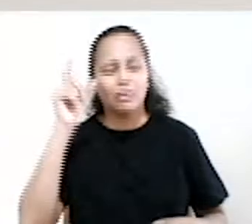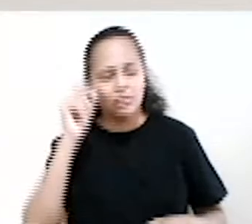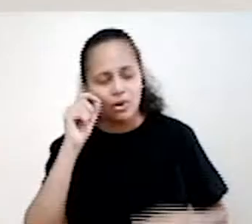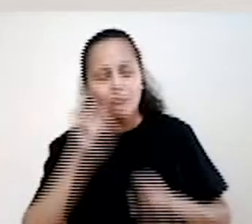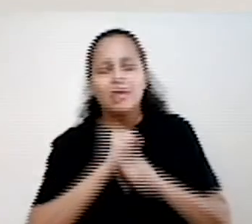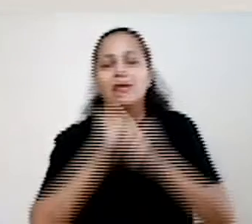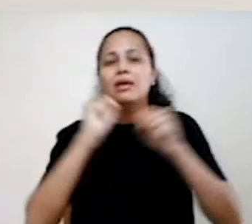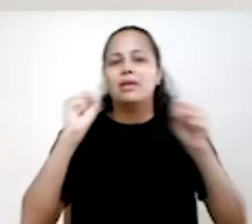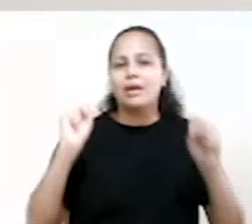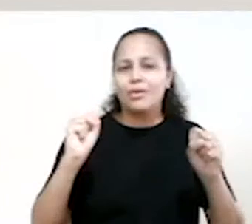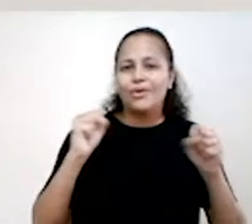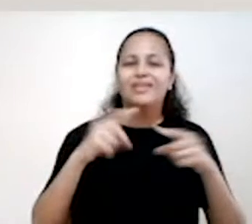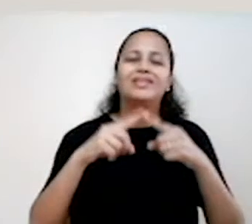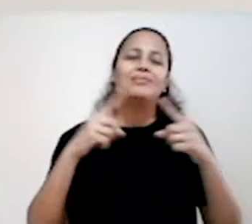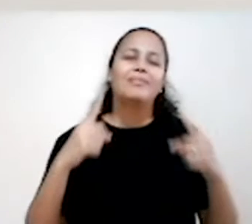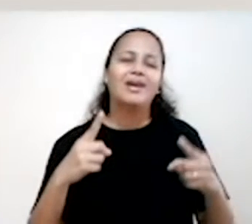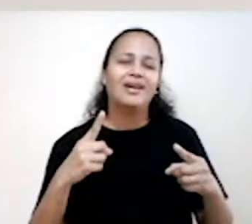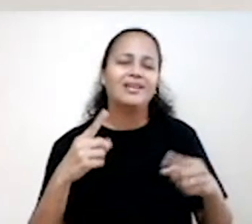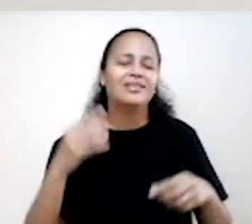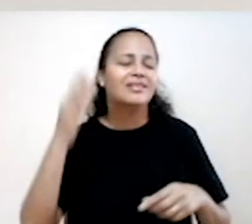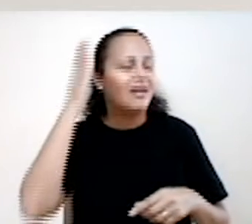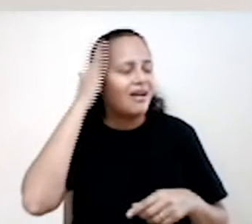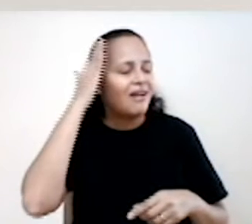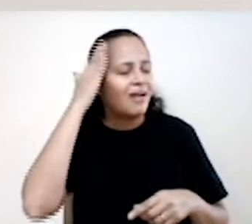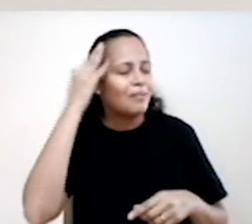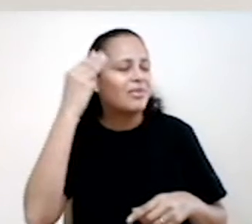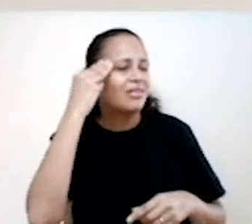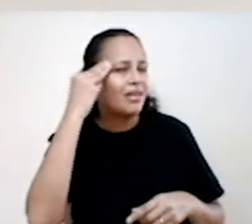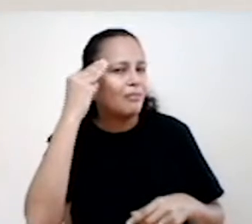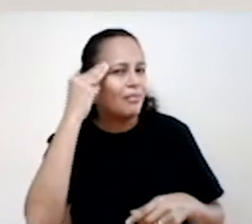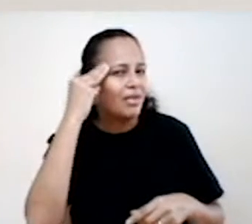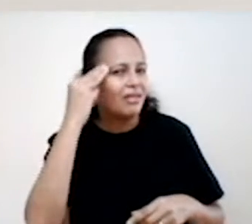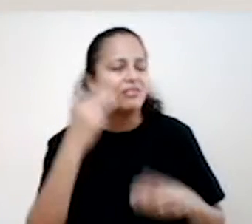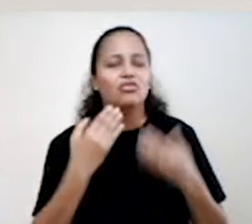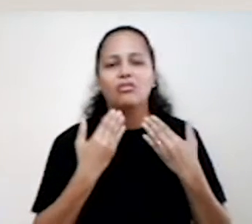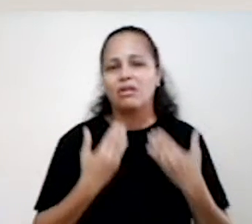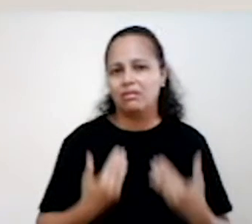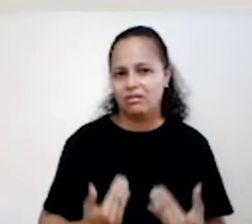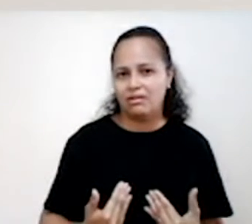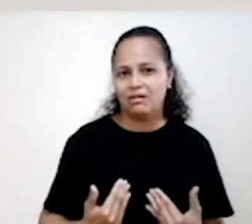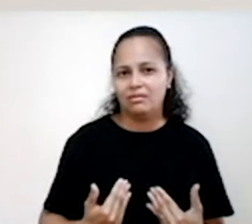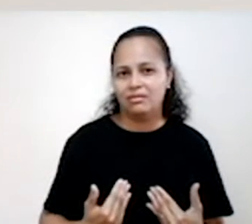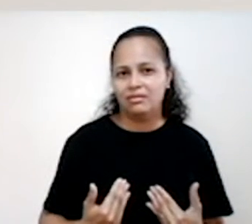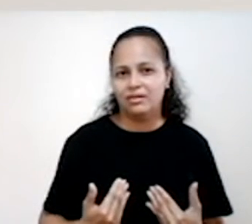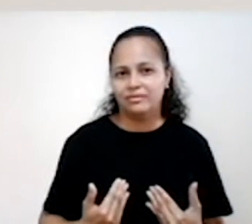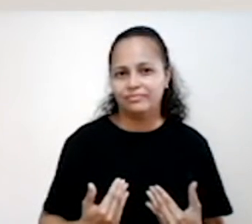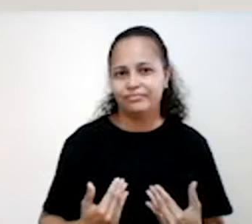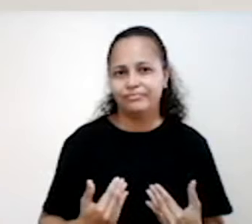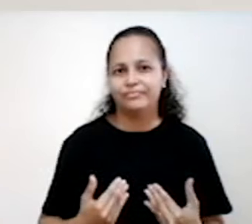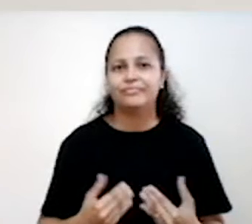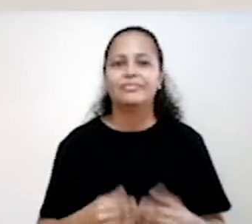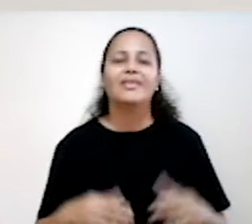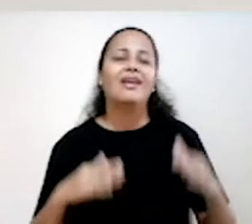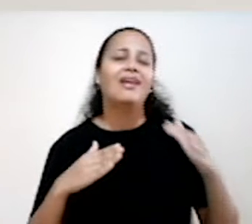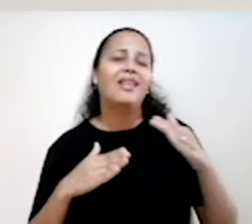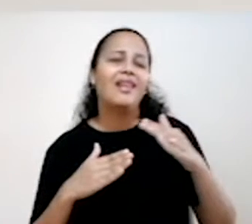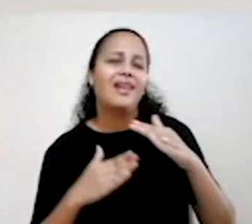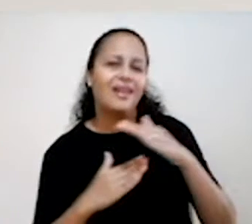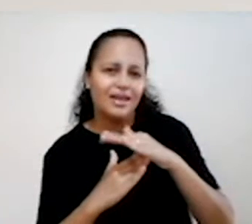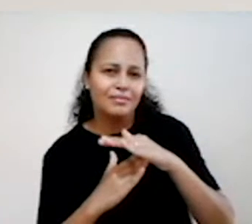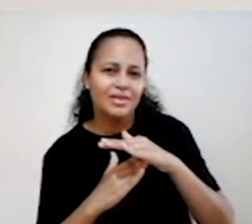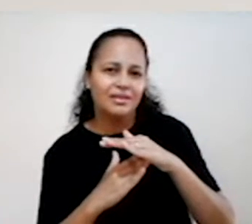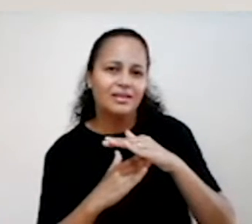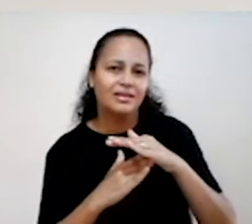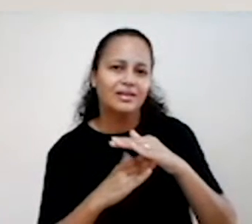suficiente, estando constantemente com a sensação de que a mente está cansada e o corpo não responde como deveria, limitando assim as forças